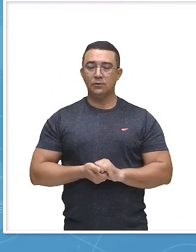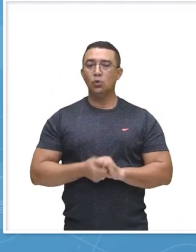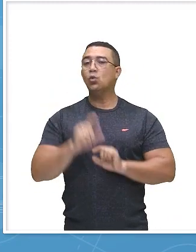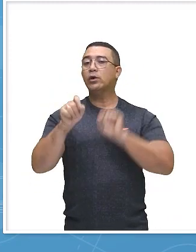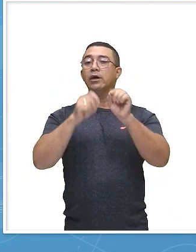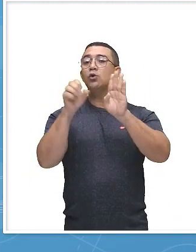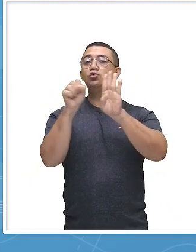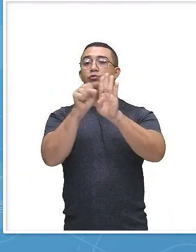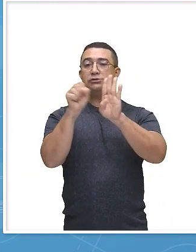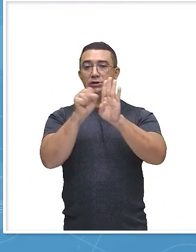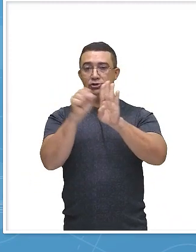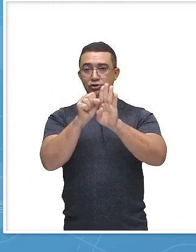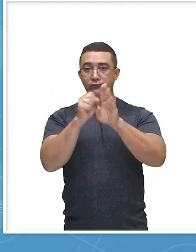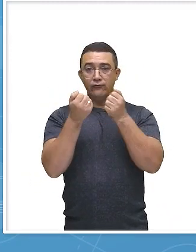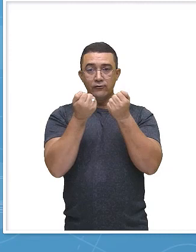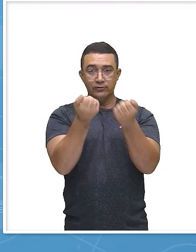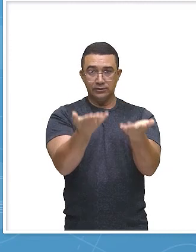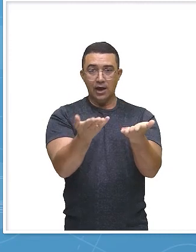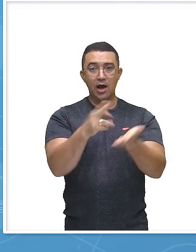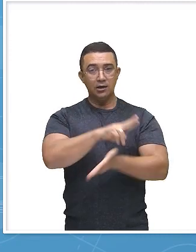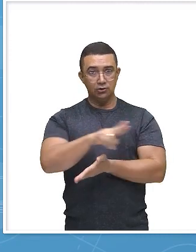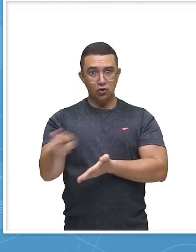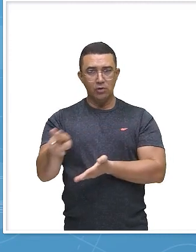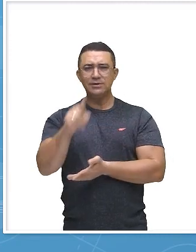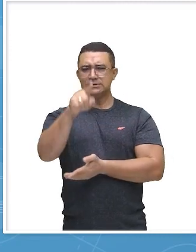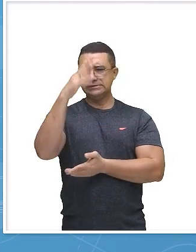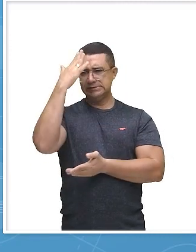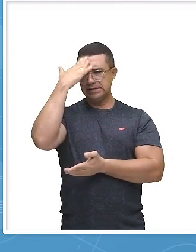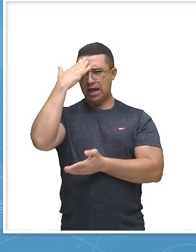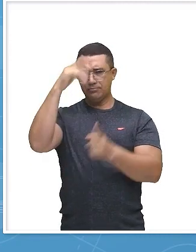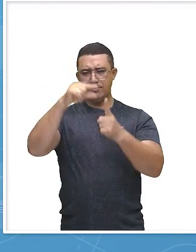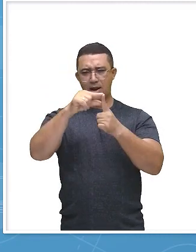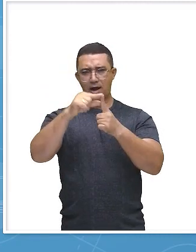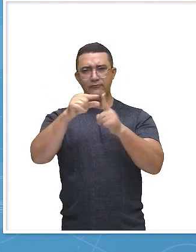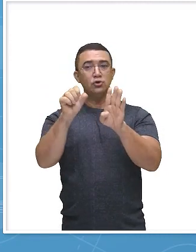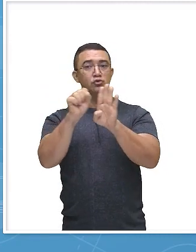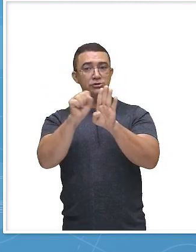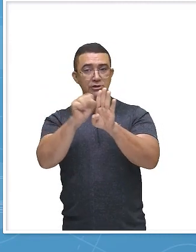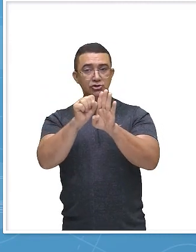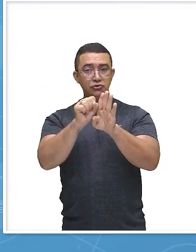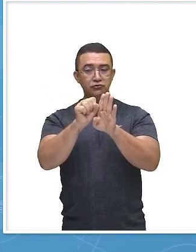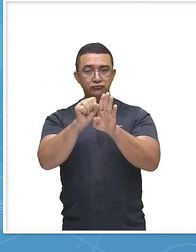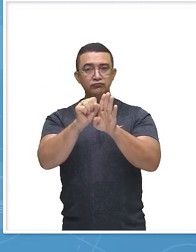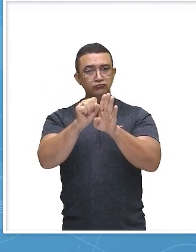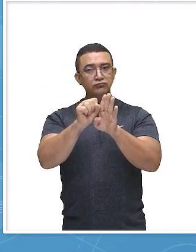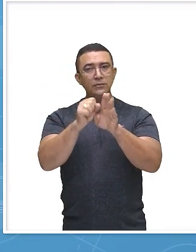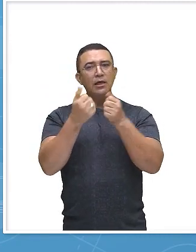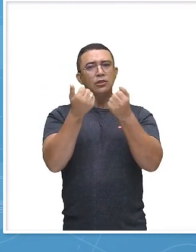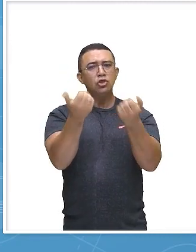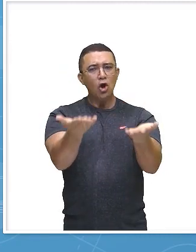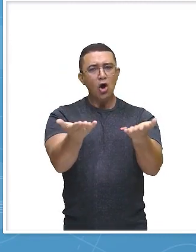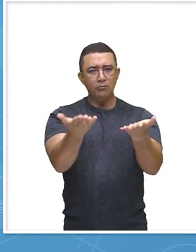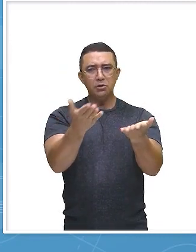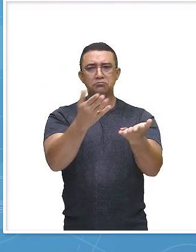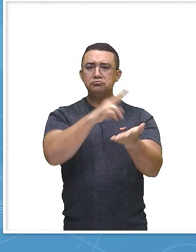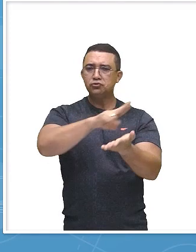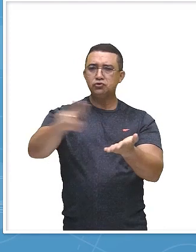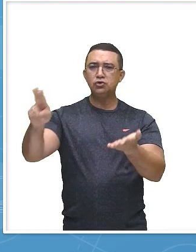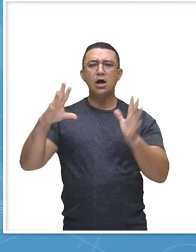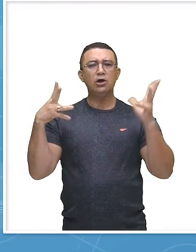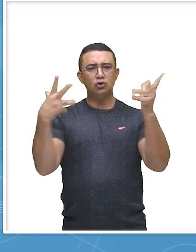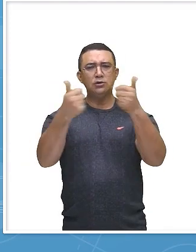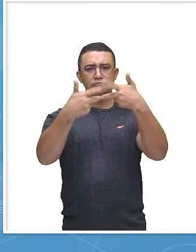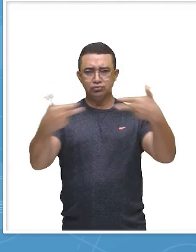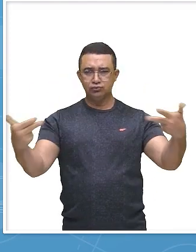substantivo nomeia. Você sabe que o substantivo é a palavra que dá nome ao ser. E o artigo acompanha o